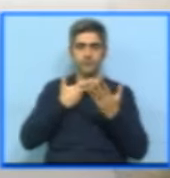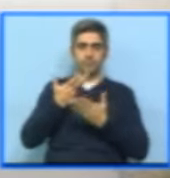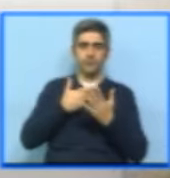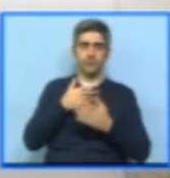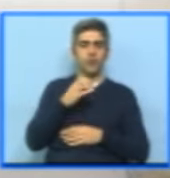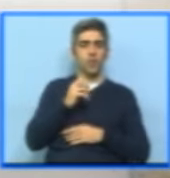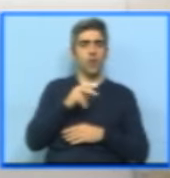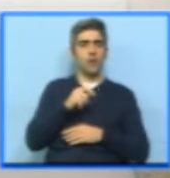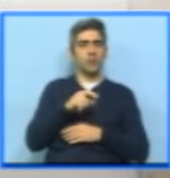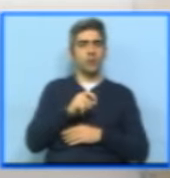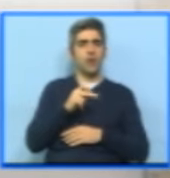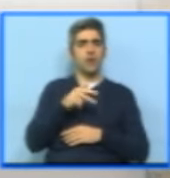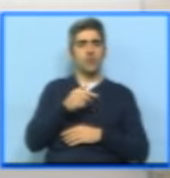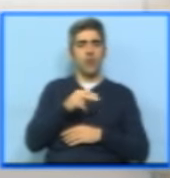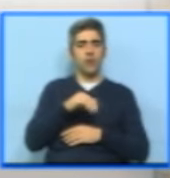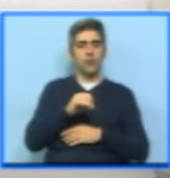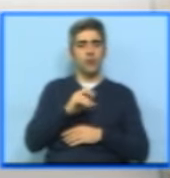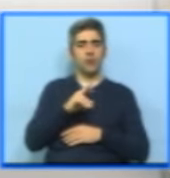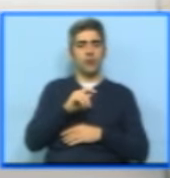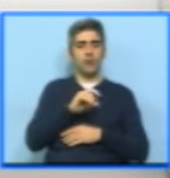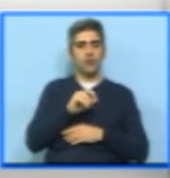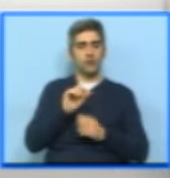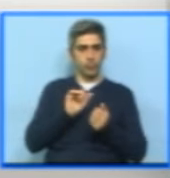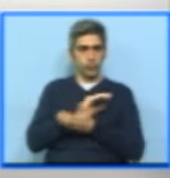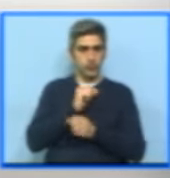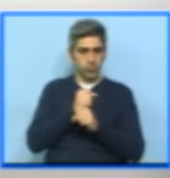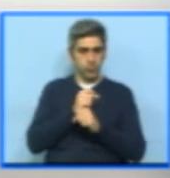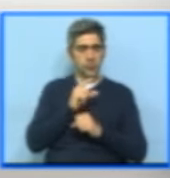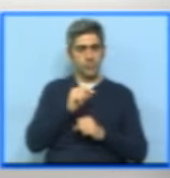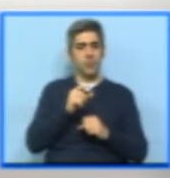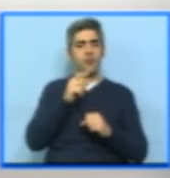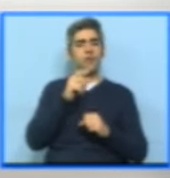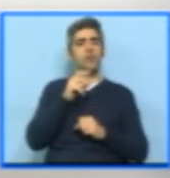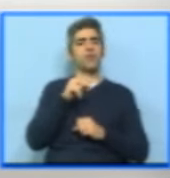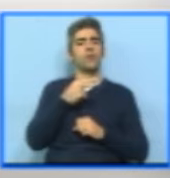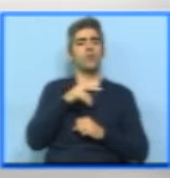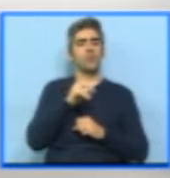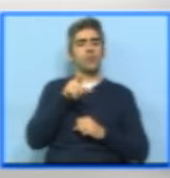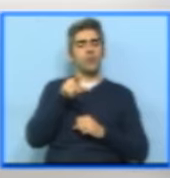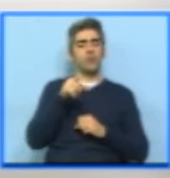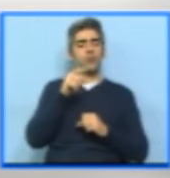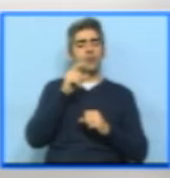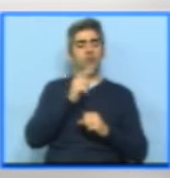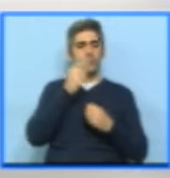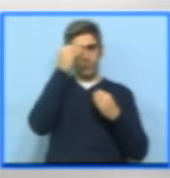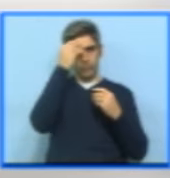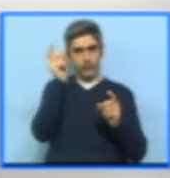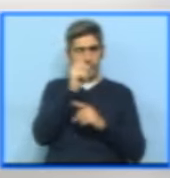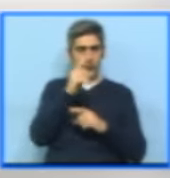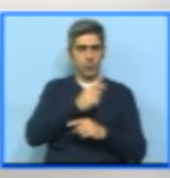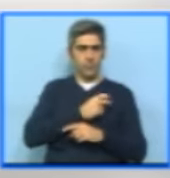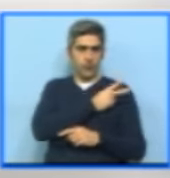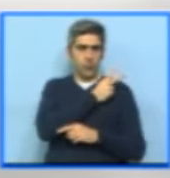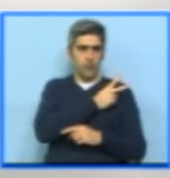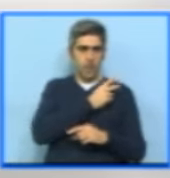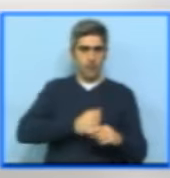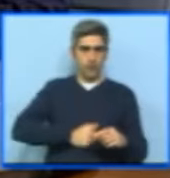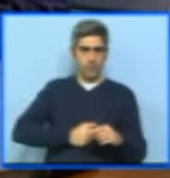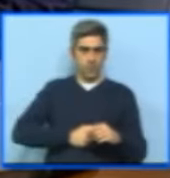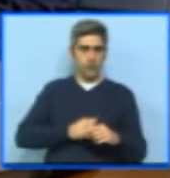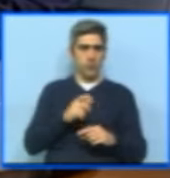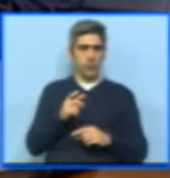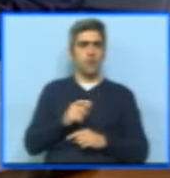Rego, jornalista, e Frei José Nunes, professor na Faculdade de Teologia da Universidade Católica Portuguesa. Muito boa tarde. Boa tarde. Obrigado por estarem neste